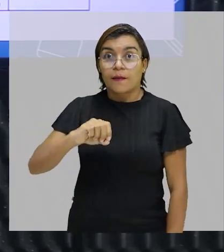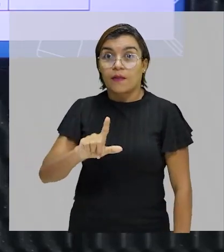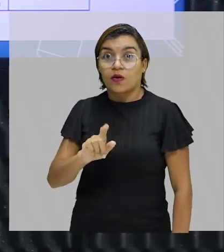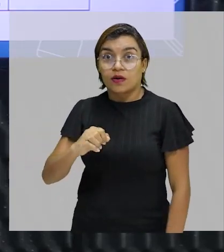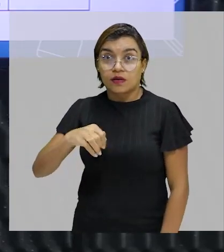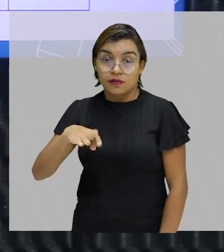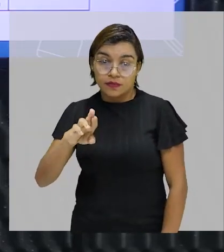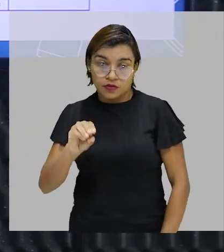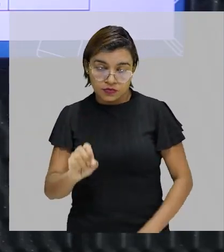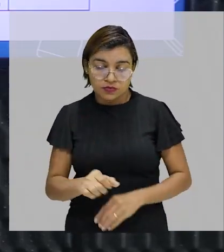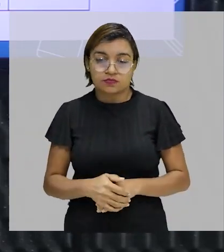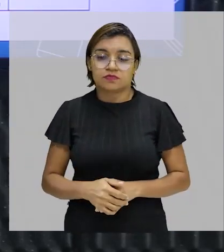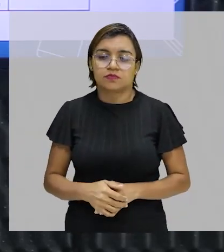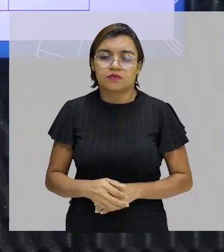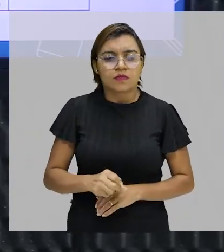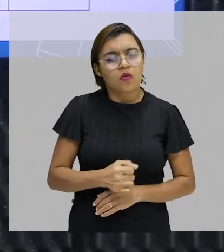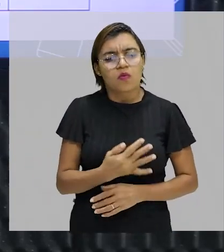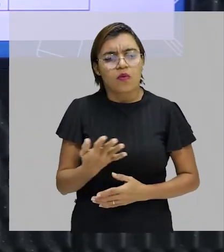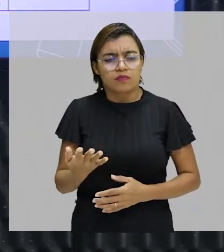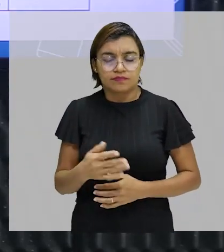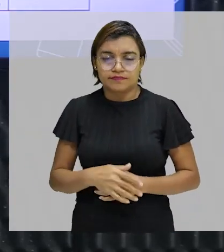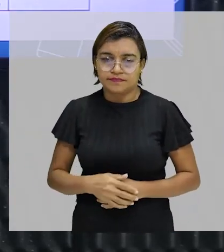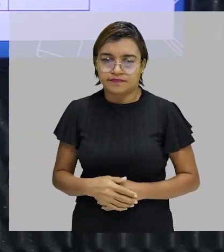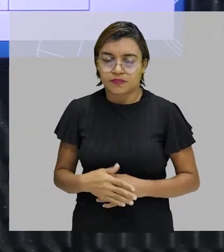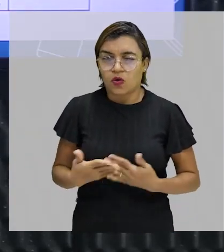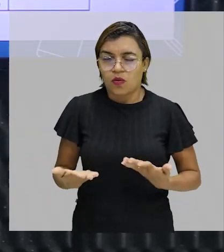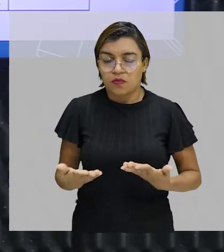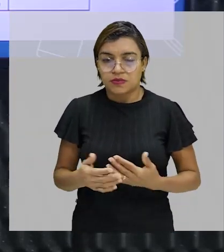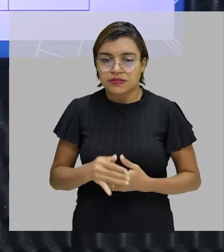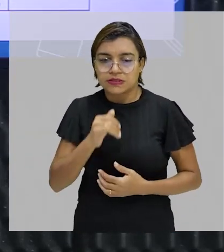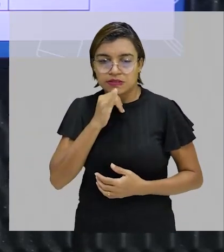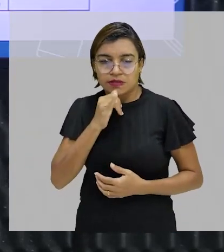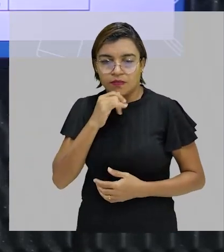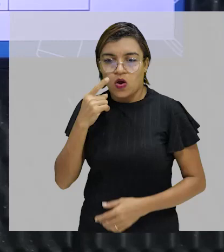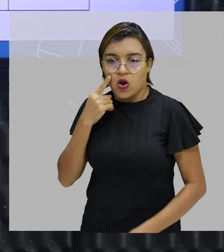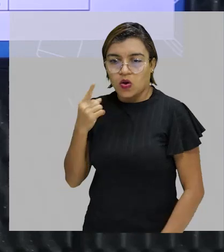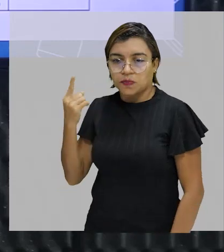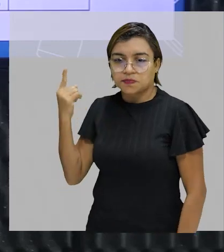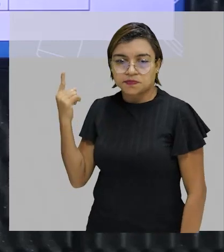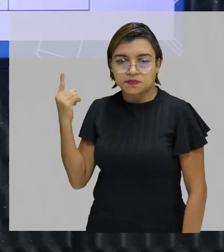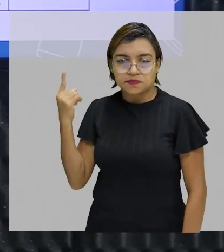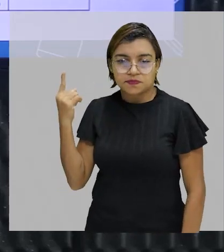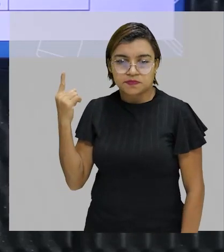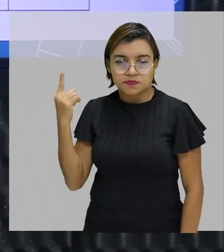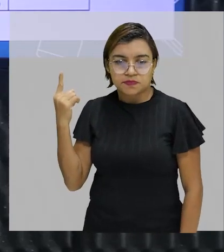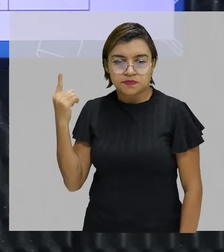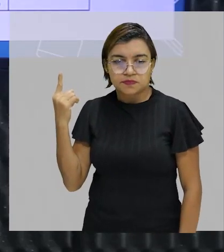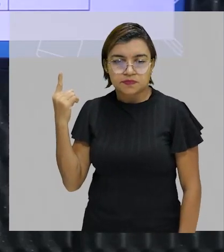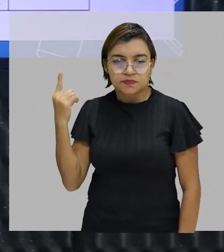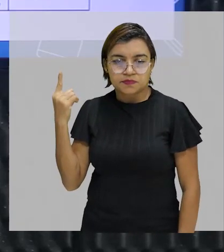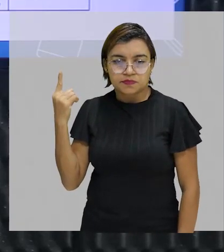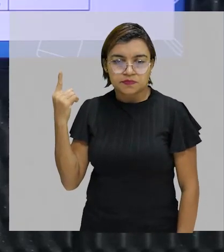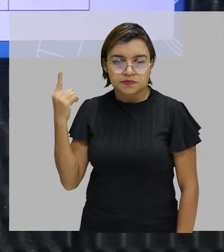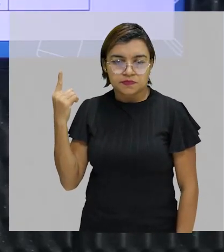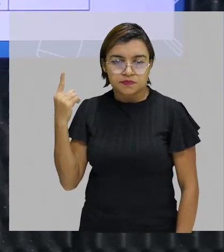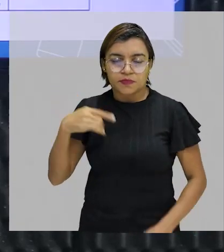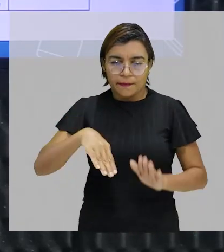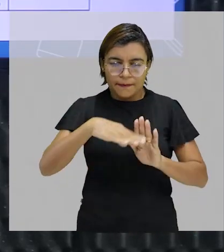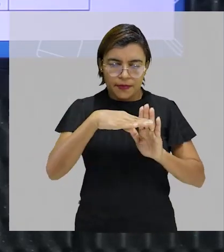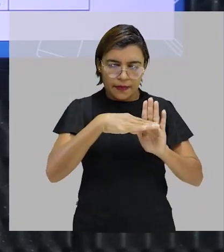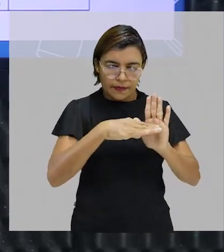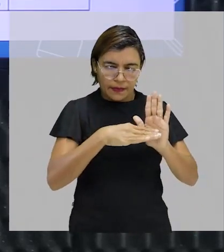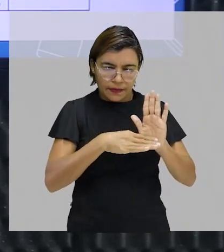Então, quais são esses polímeros? O polipropileno, poliestireno e polietileno